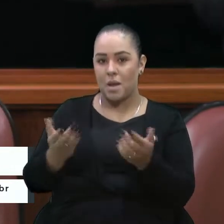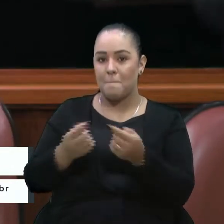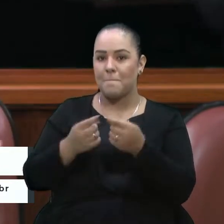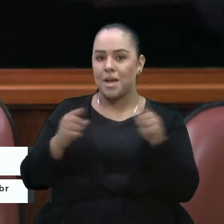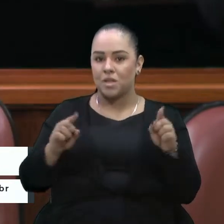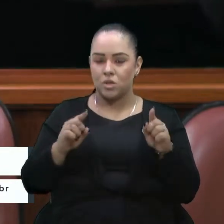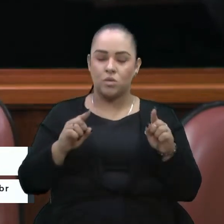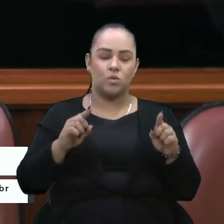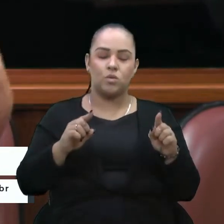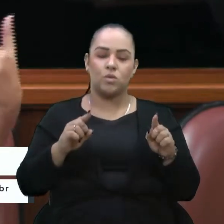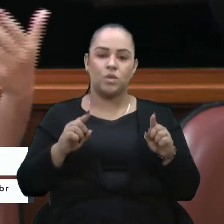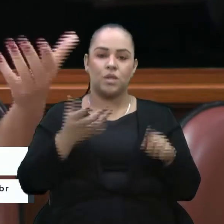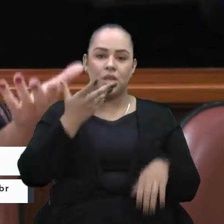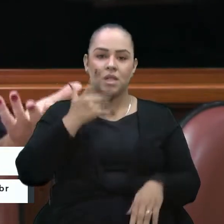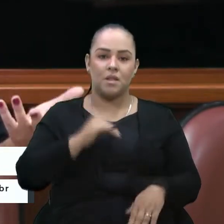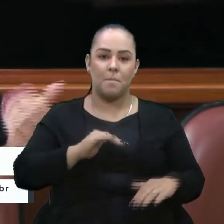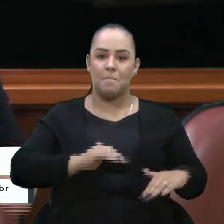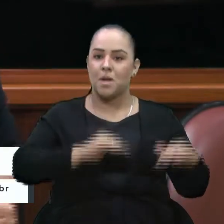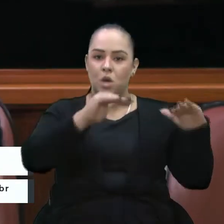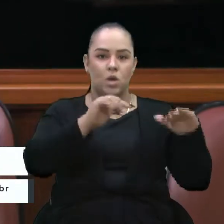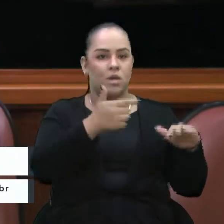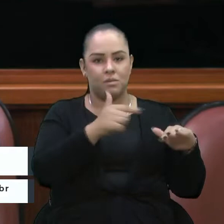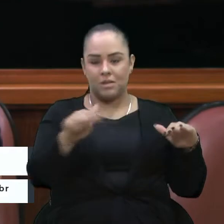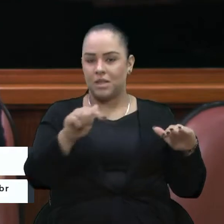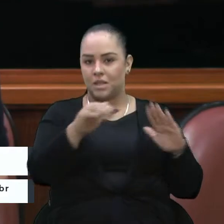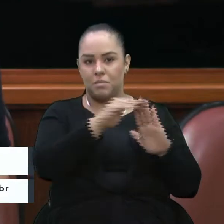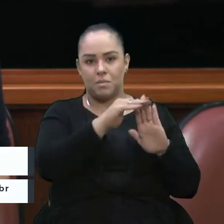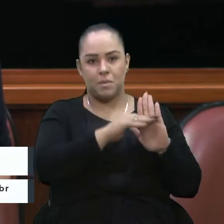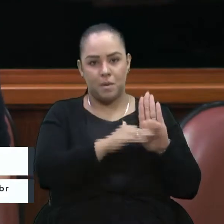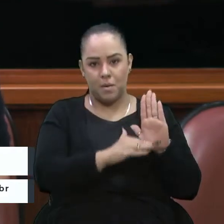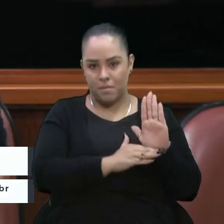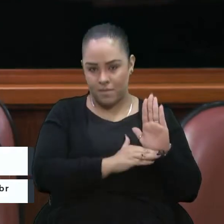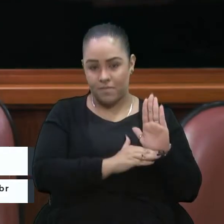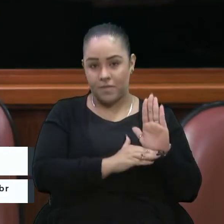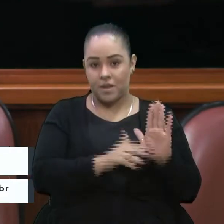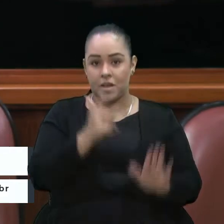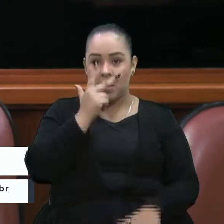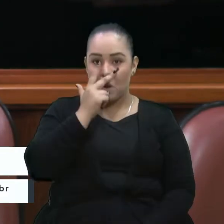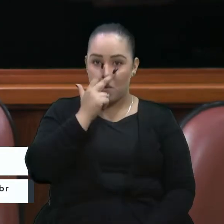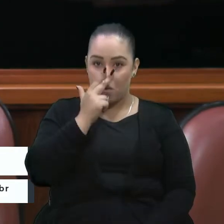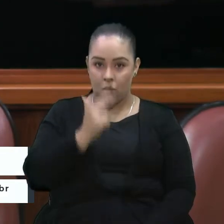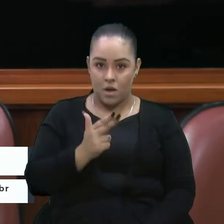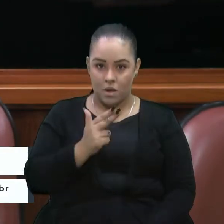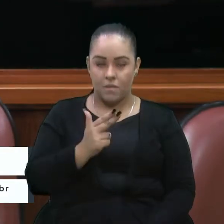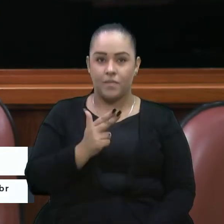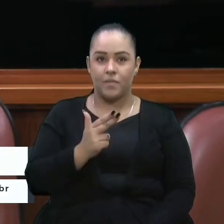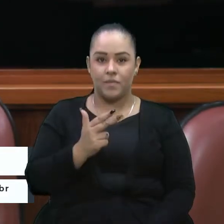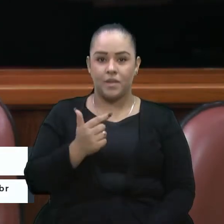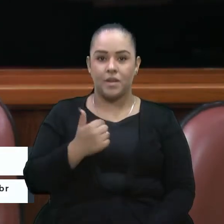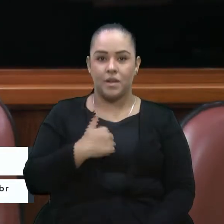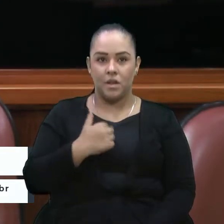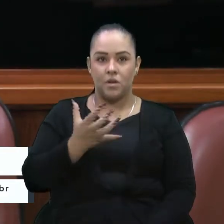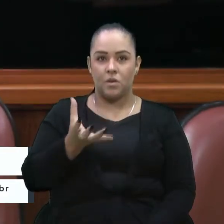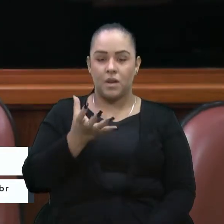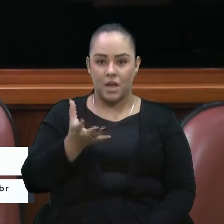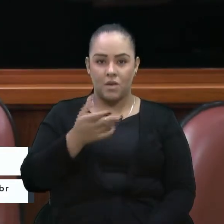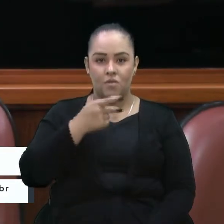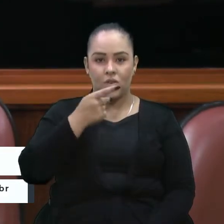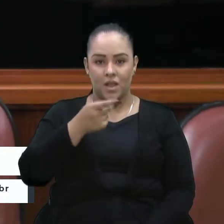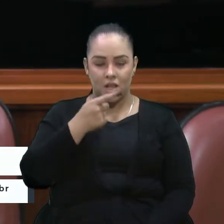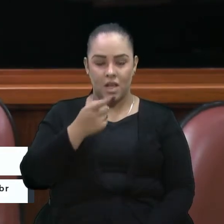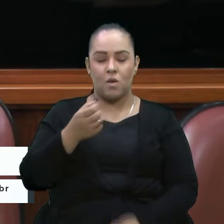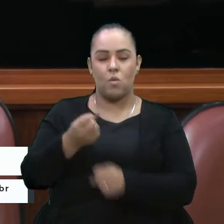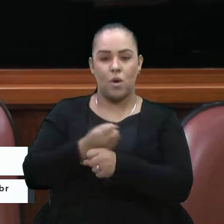não têm esse protocolo. De qualquer maneira, eu quero dizer que o